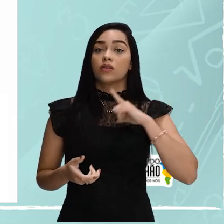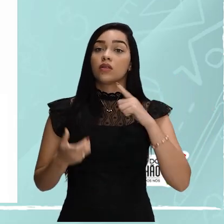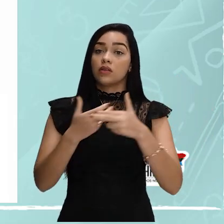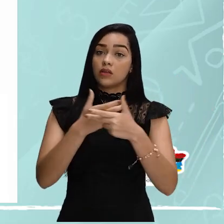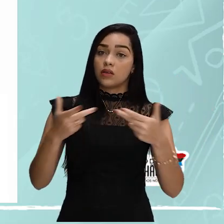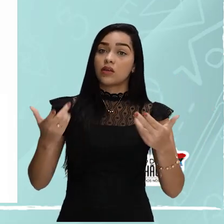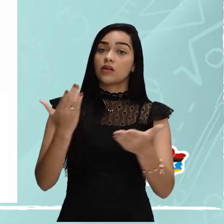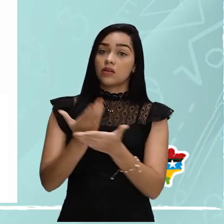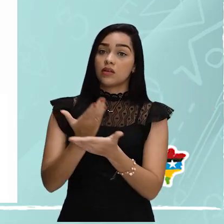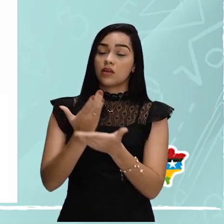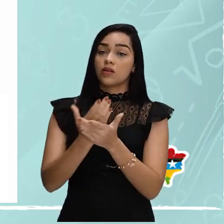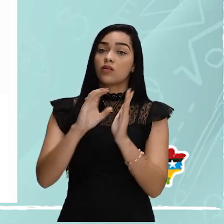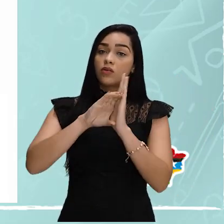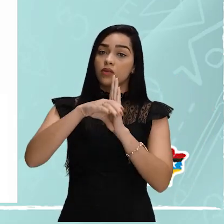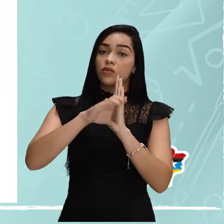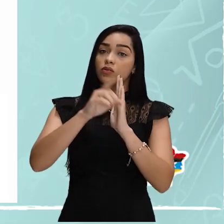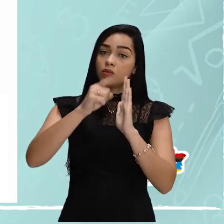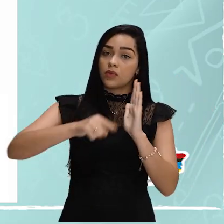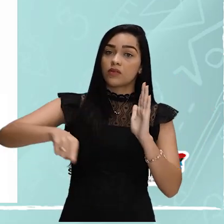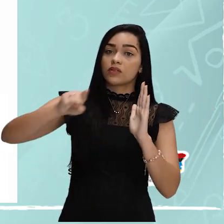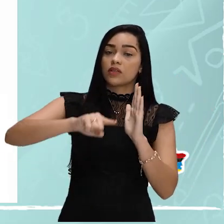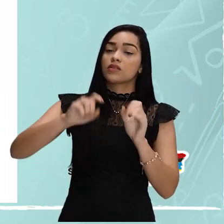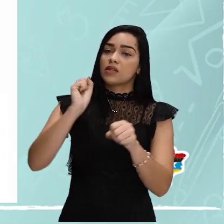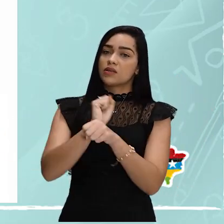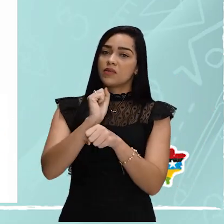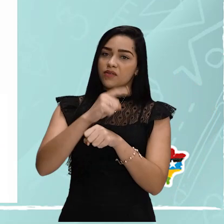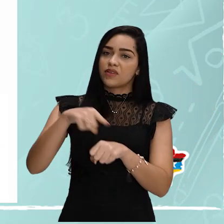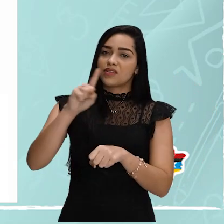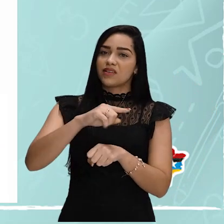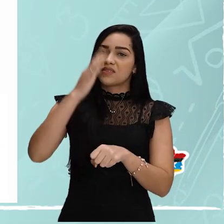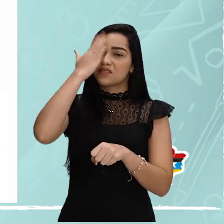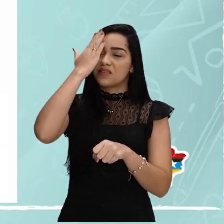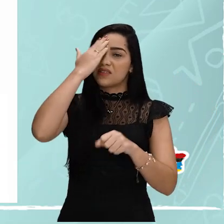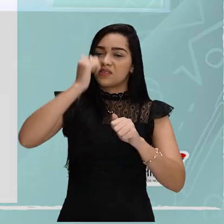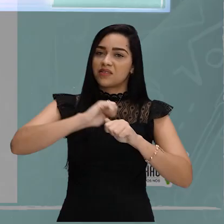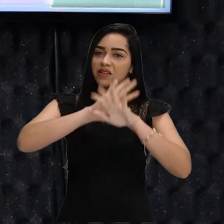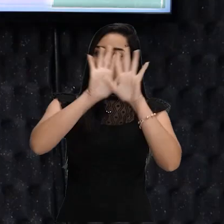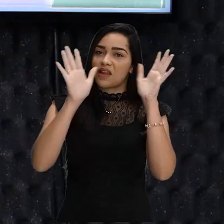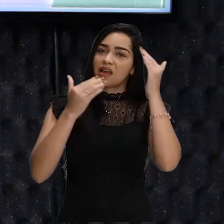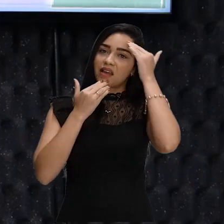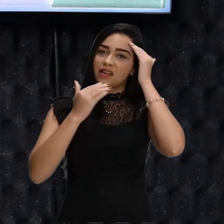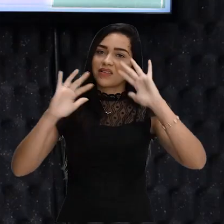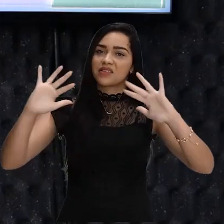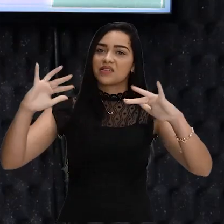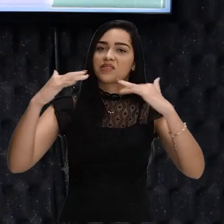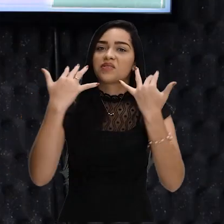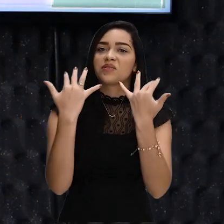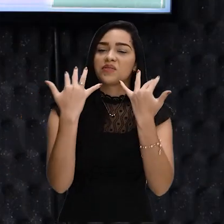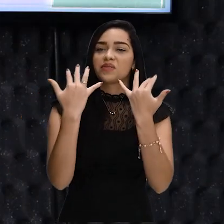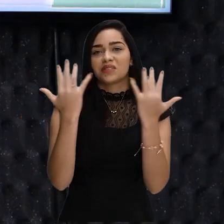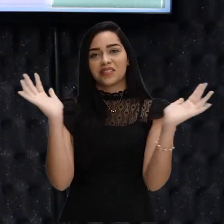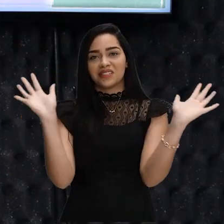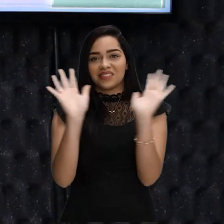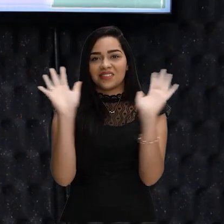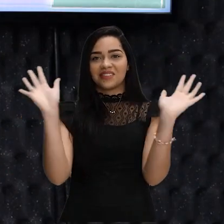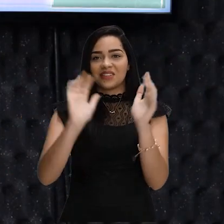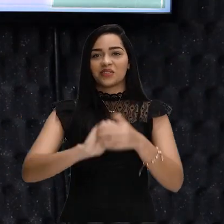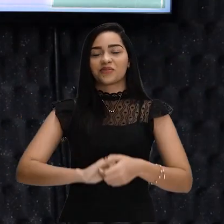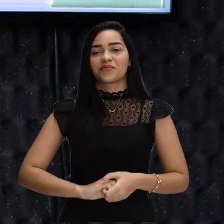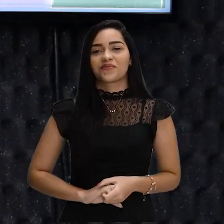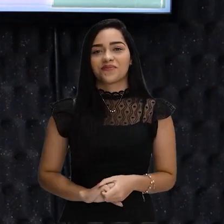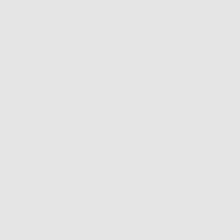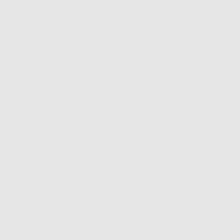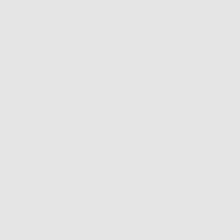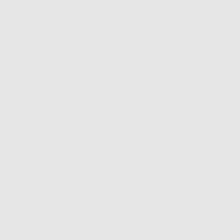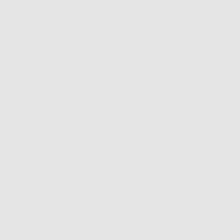aulas, bastante conteúdo para vocês. Espero que todos tenham entendido. Agradeço a atenção de todos. Até a próxima aula. Tchau, tchau.